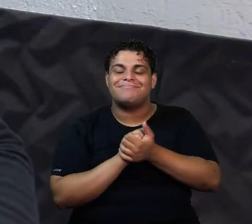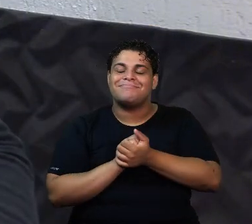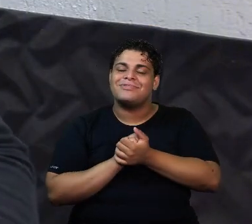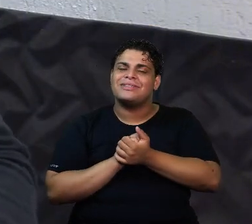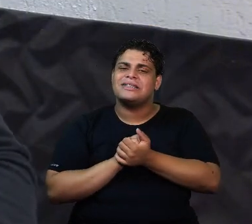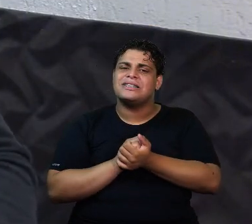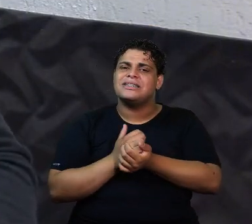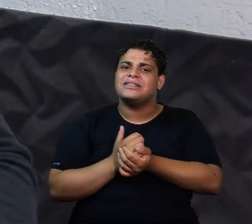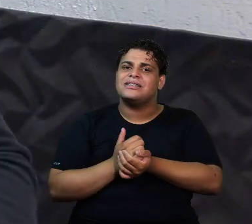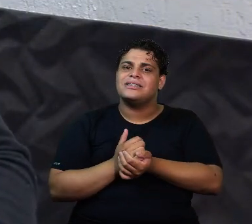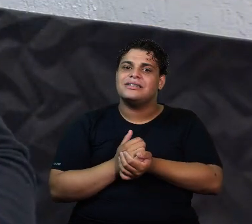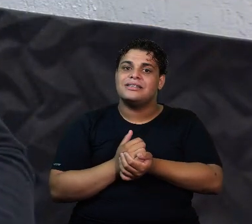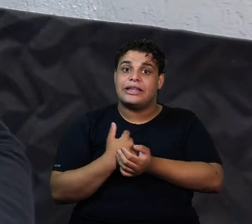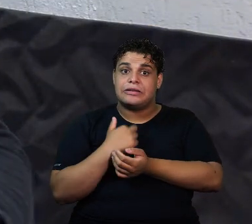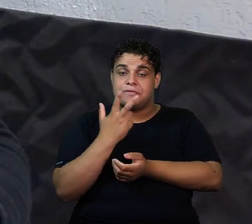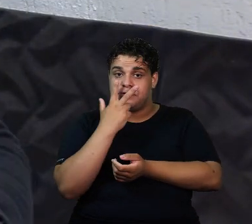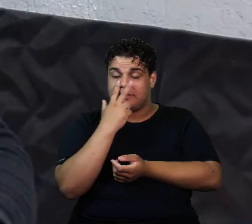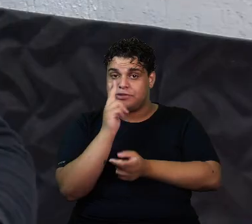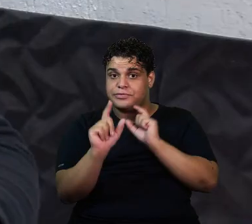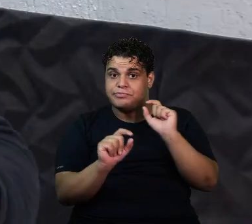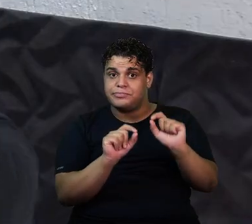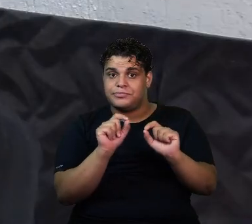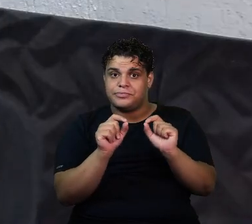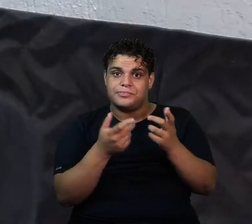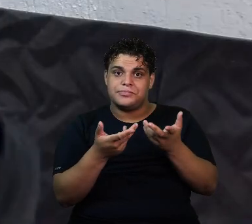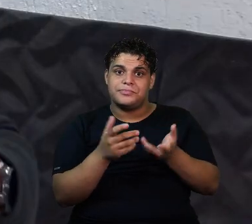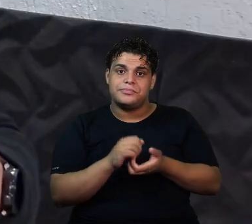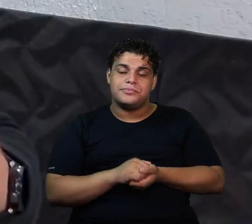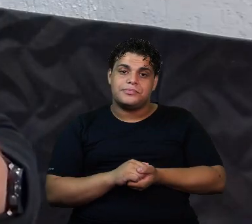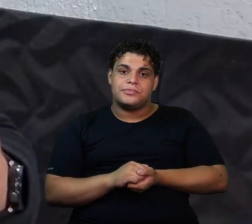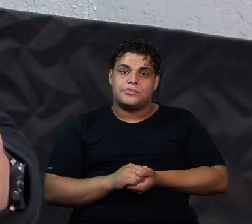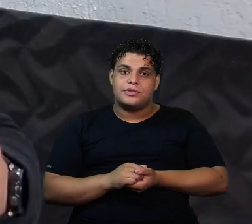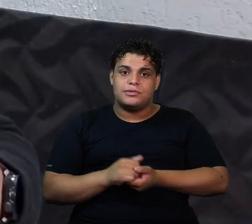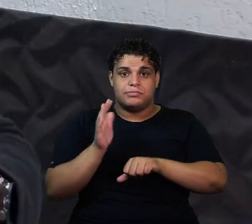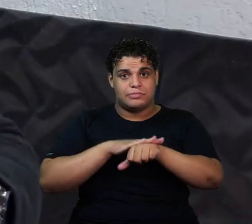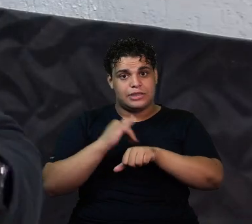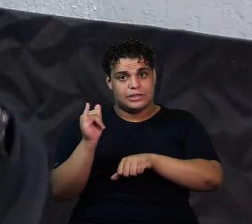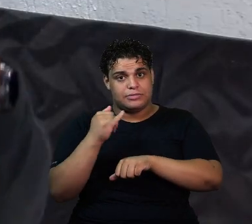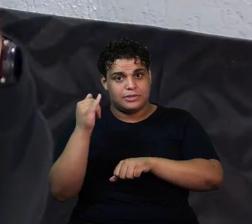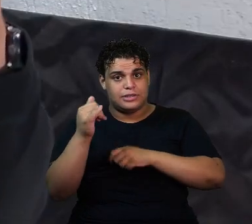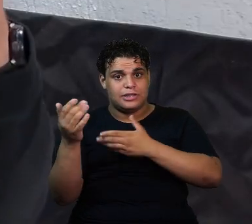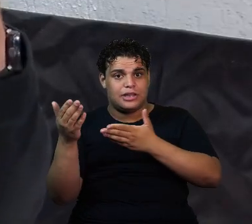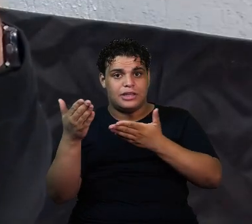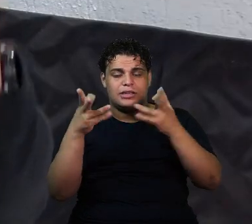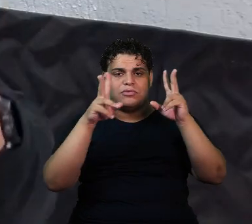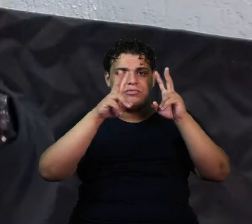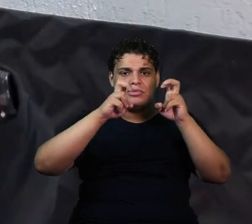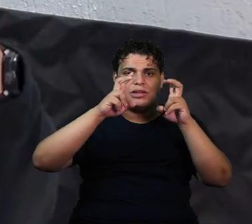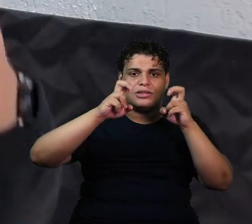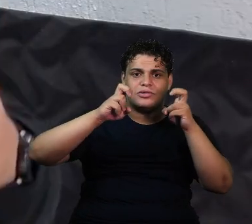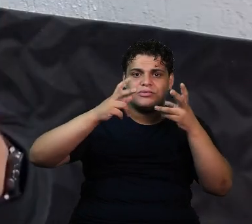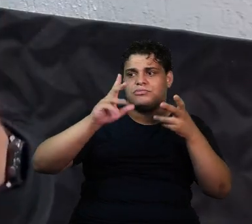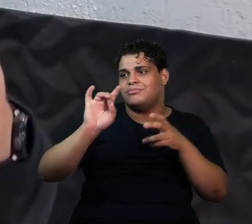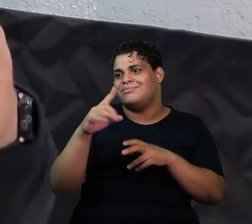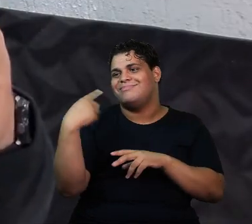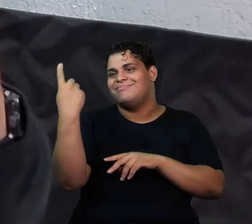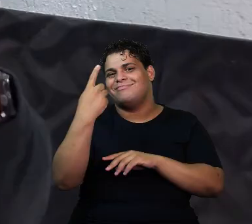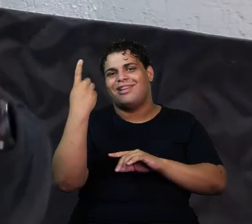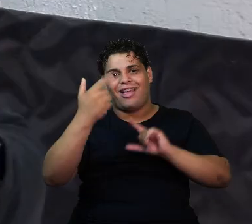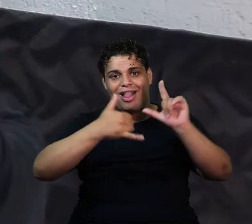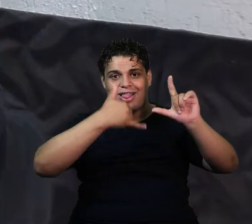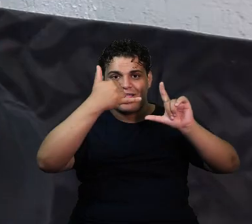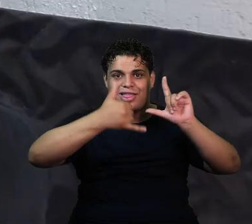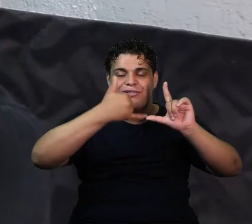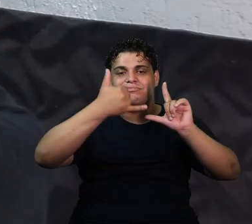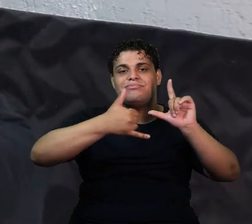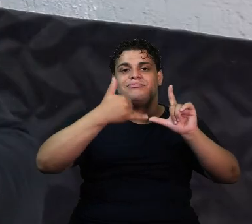mais importante que o Reino de Azulha faz é tratar um assunto tão importante quanto esse, de uma forma muito única e muito lúdica, né? Que